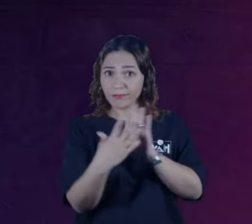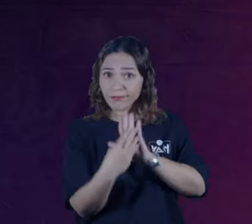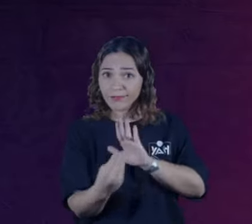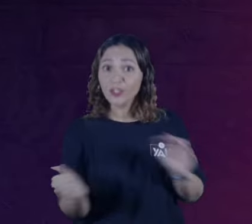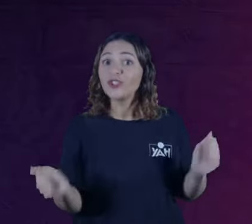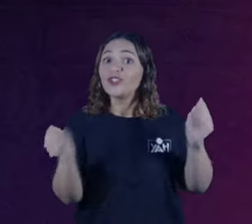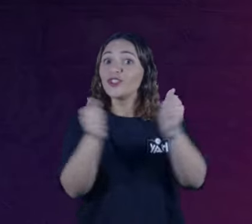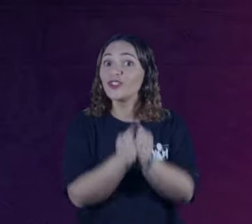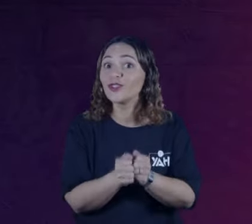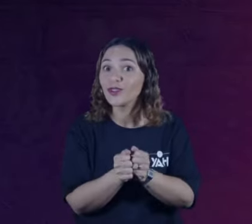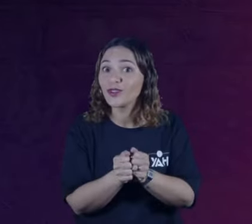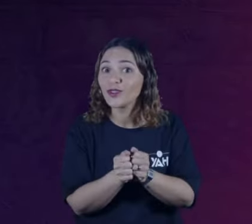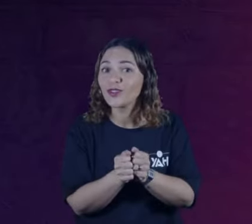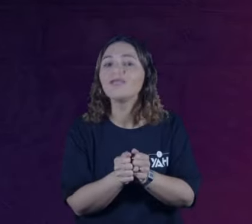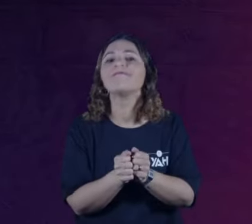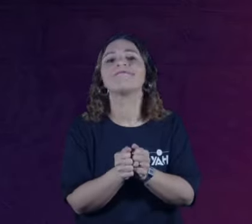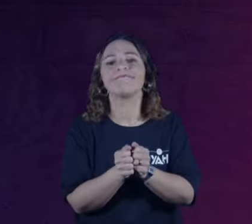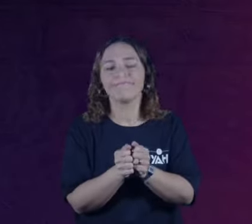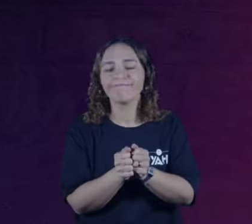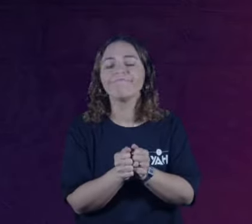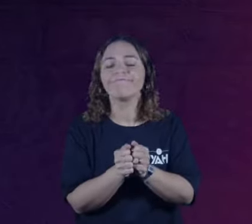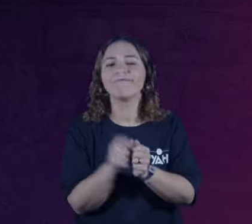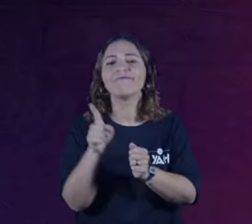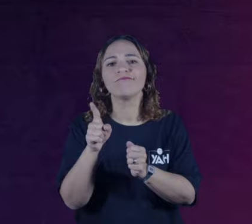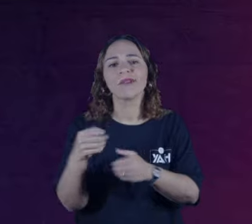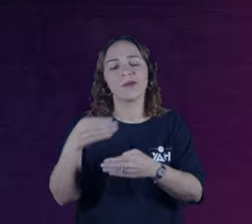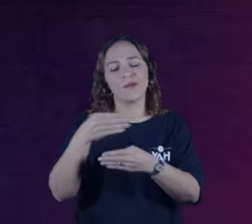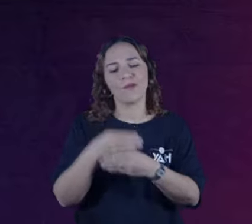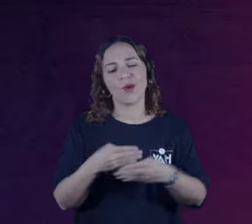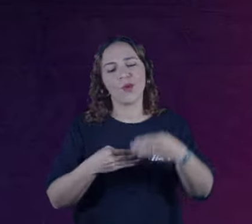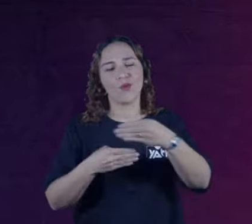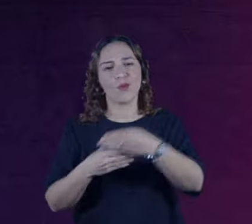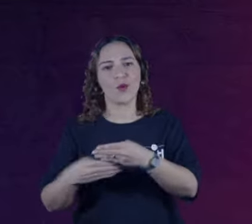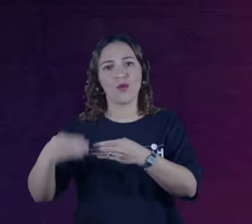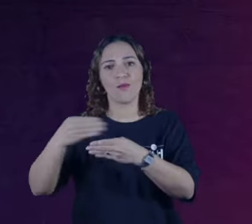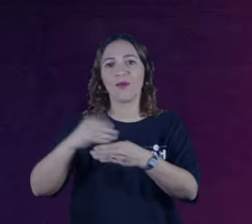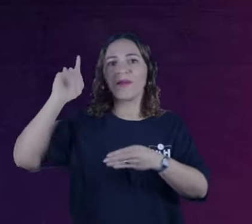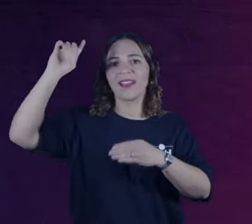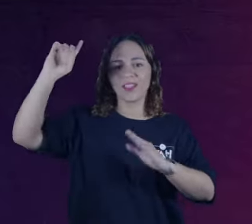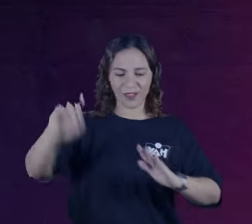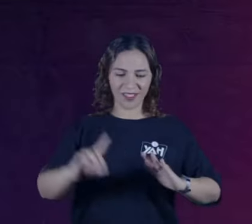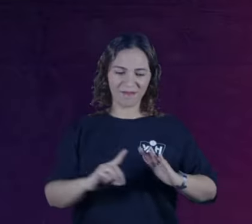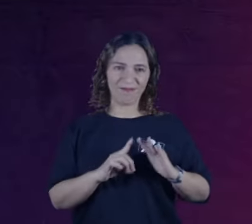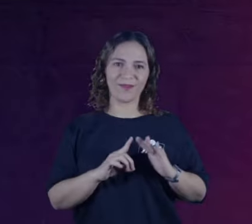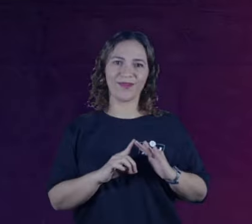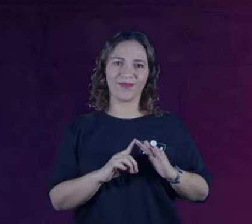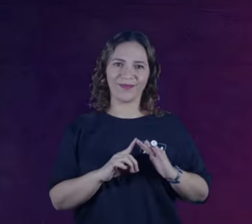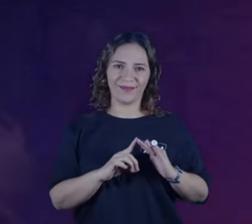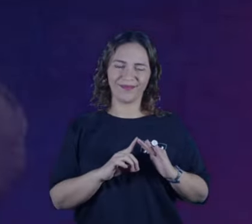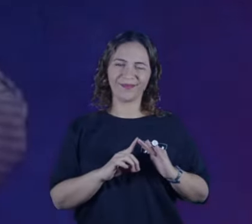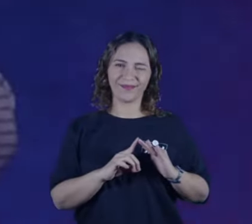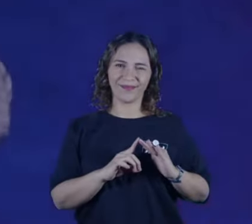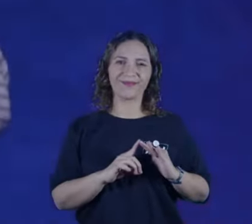vez, juntamente, estáis sendo edificados para a habitação de Deus no Espírito.